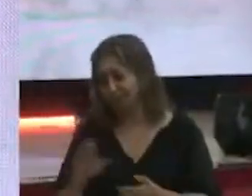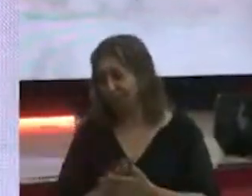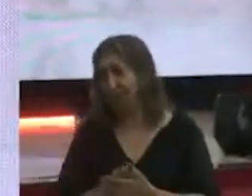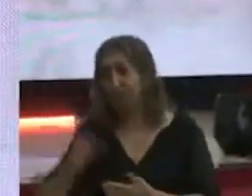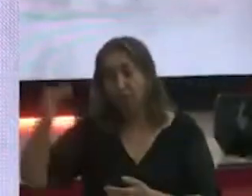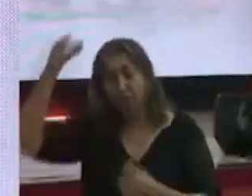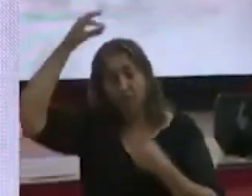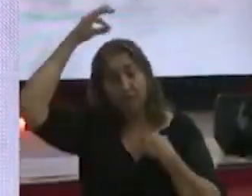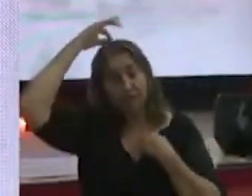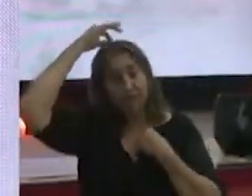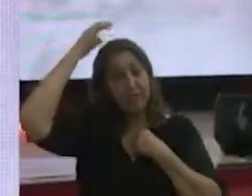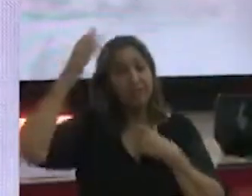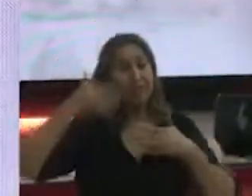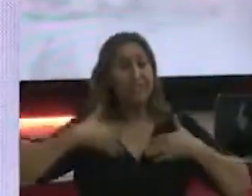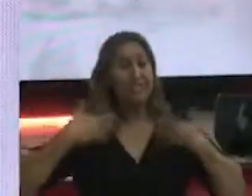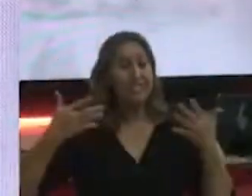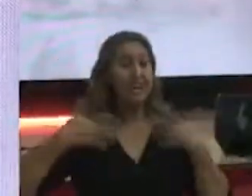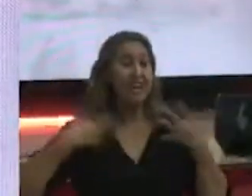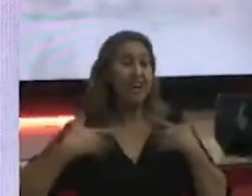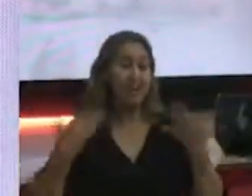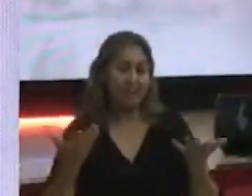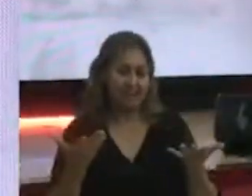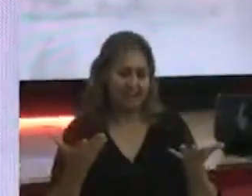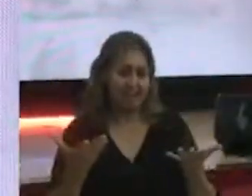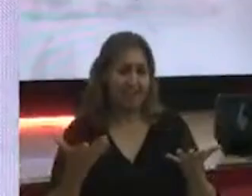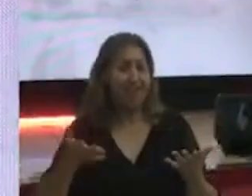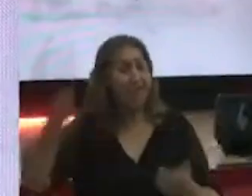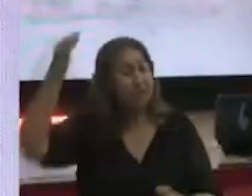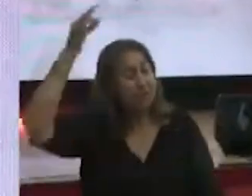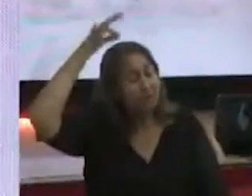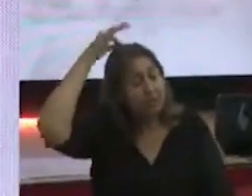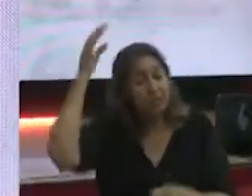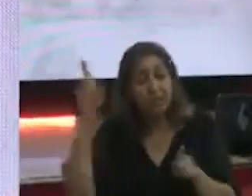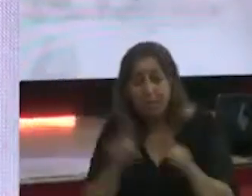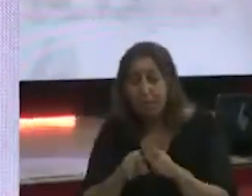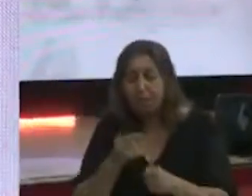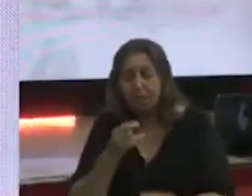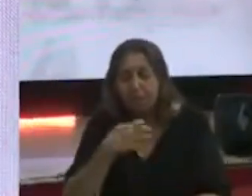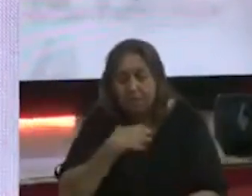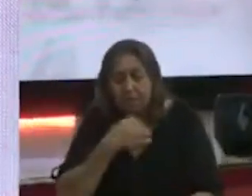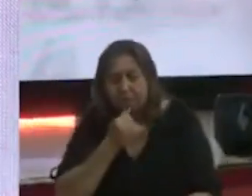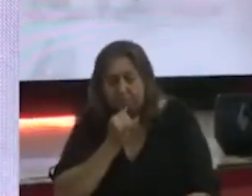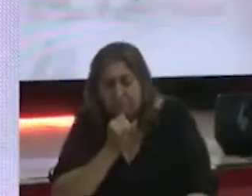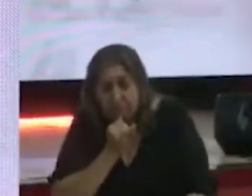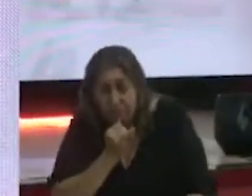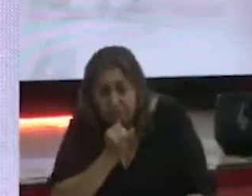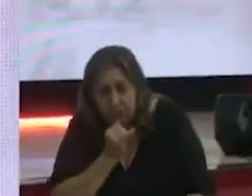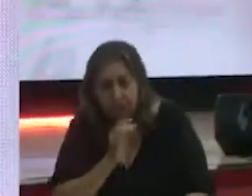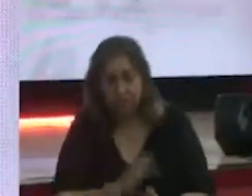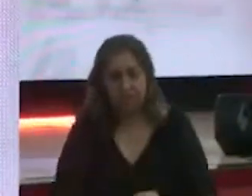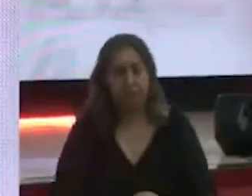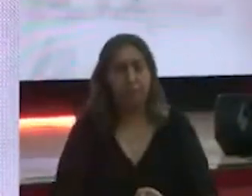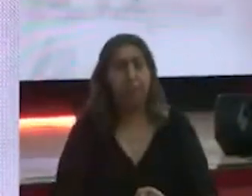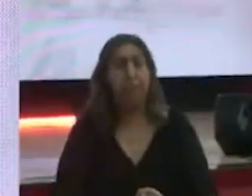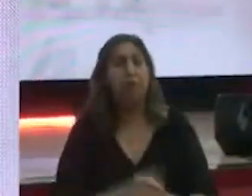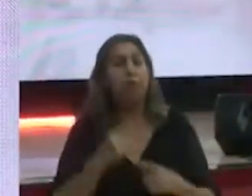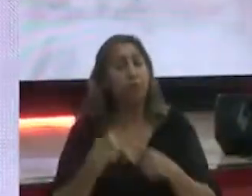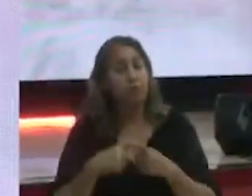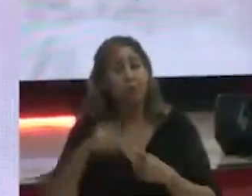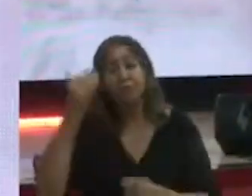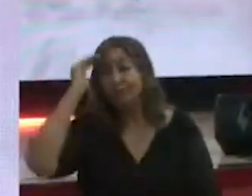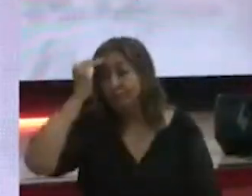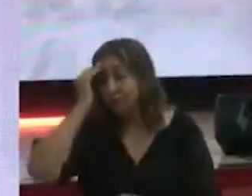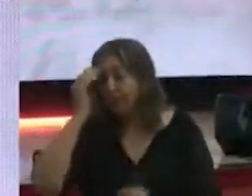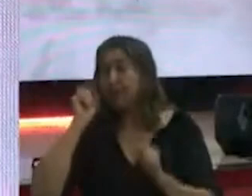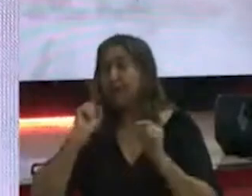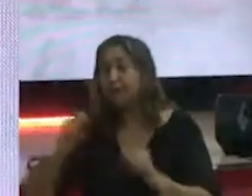Espírito Santo se alegra o Espírito Santo se entristece por isso queridos nós temos que entender